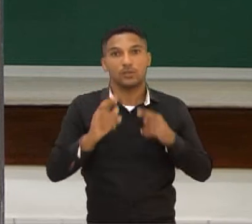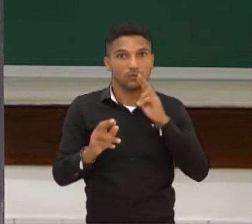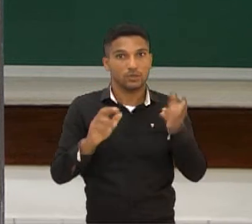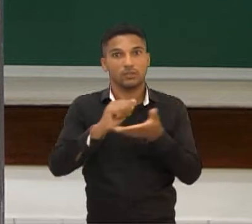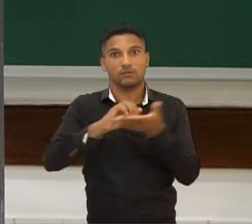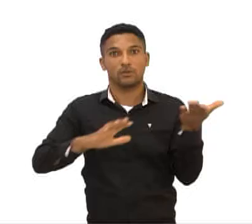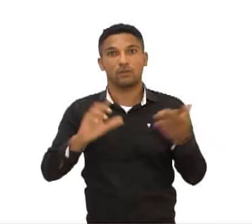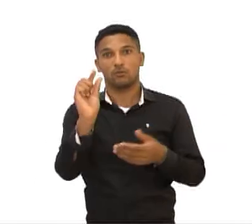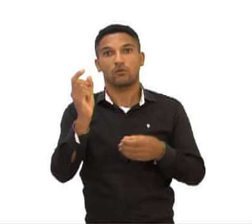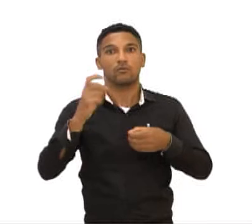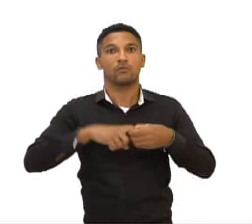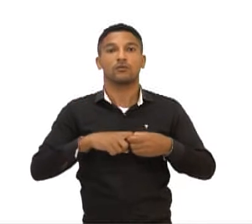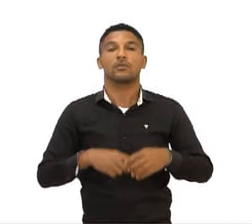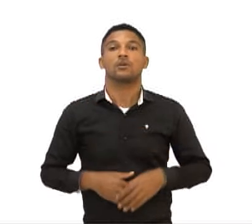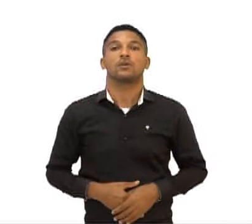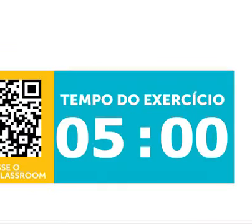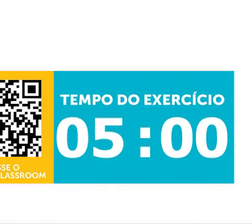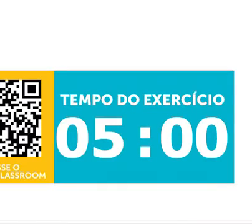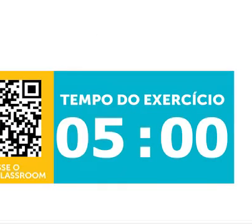gente já retorna.